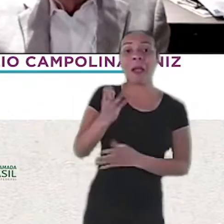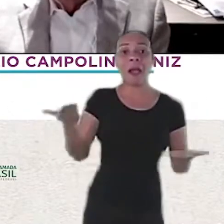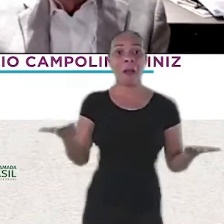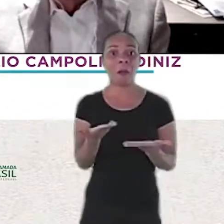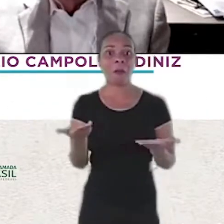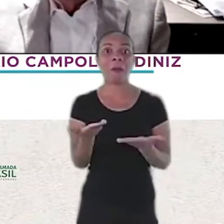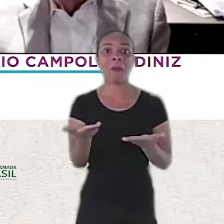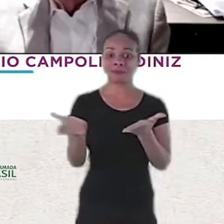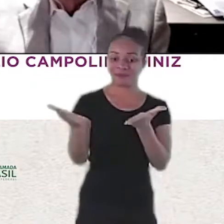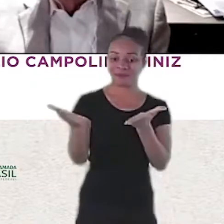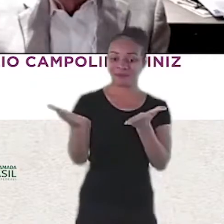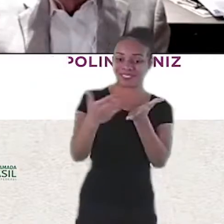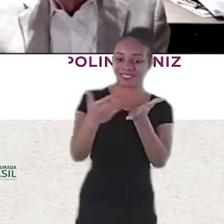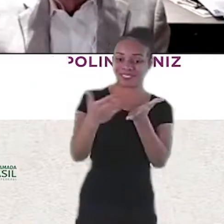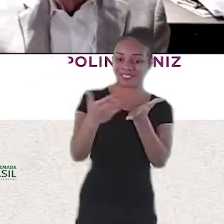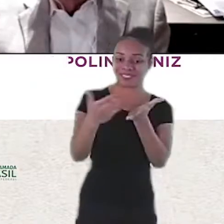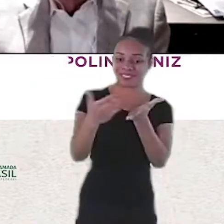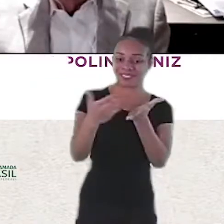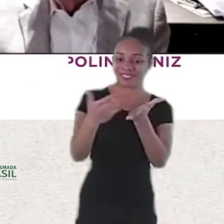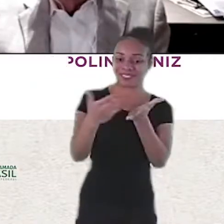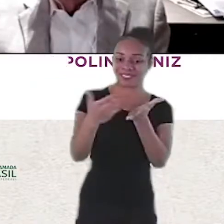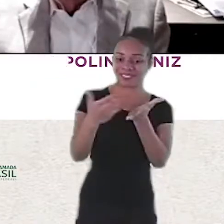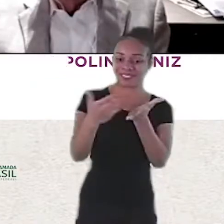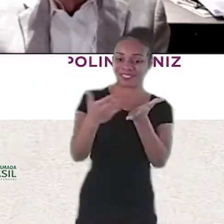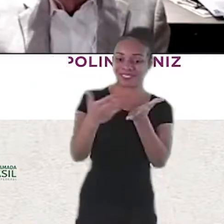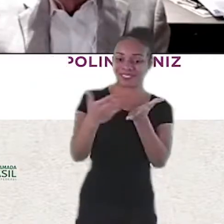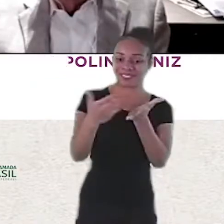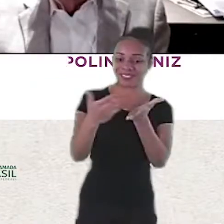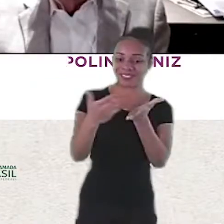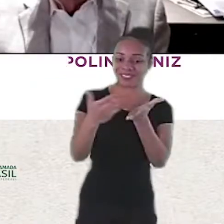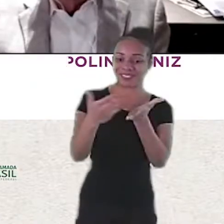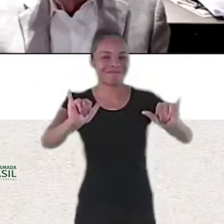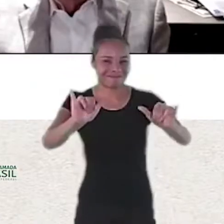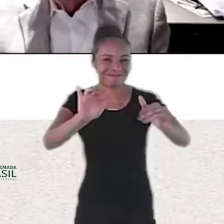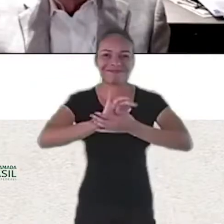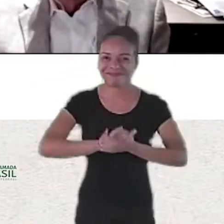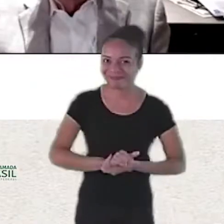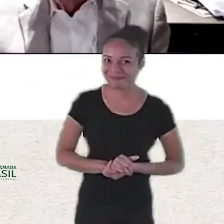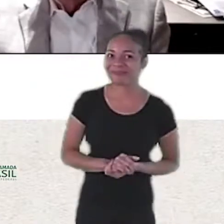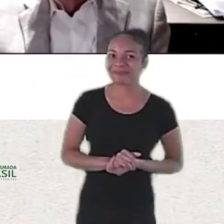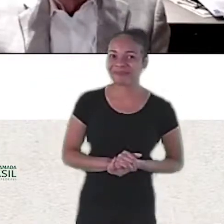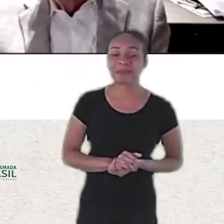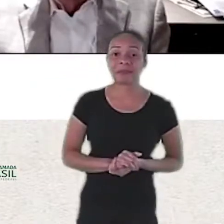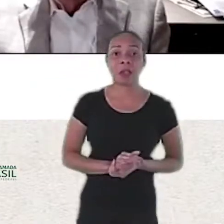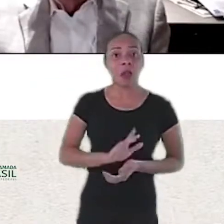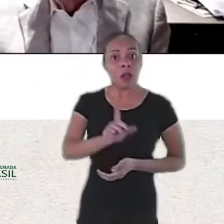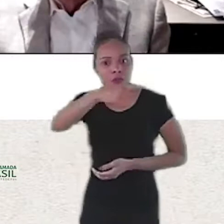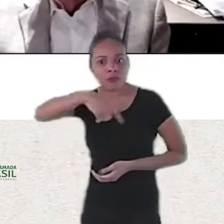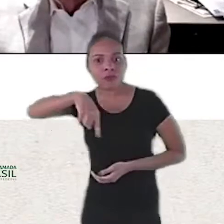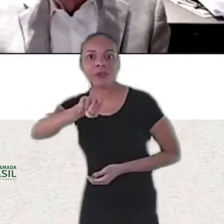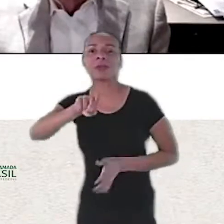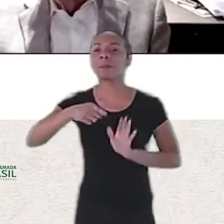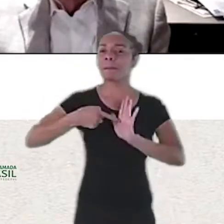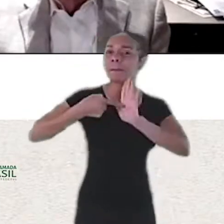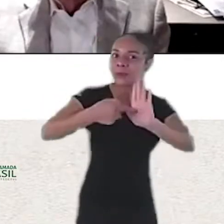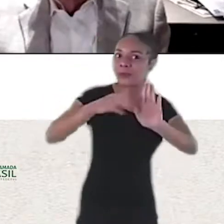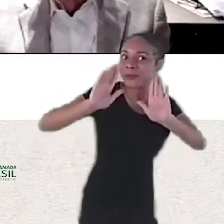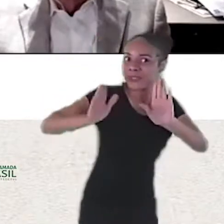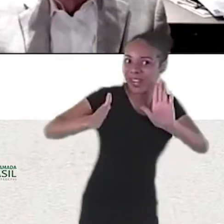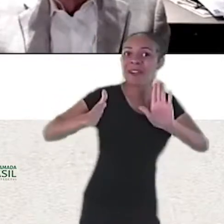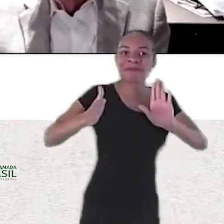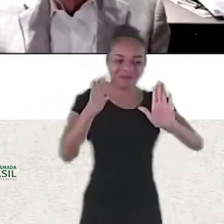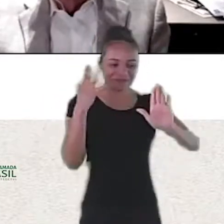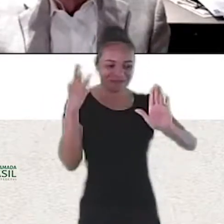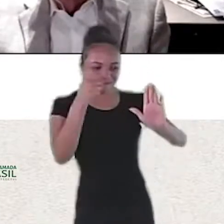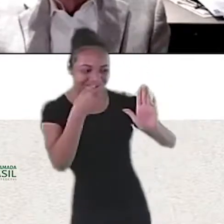Sigmund Freud. O Enigma China. Já que você mostrou a capa,